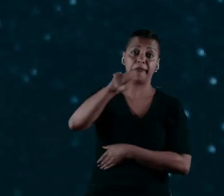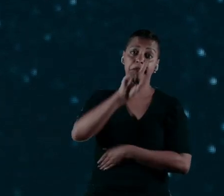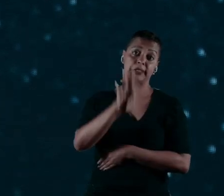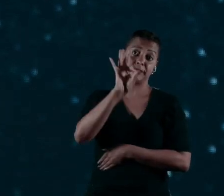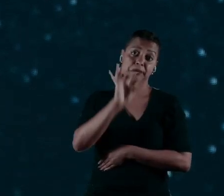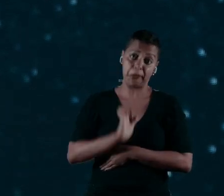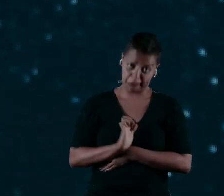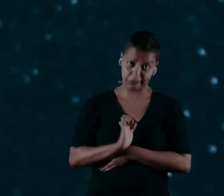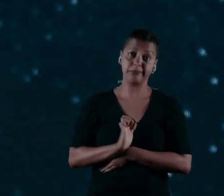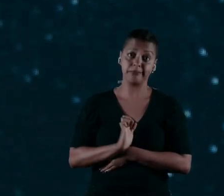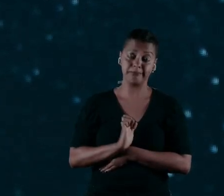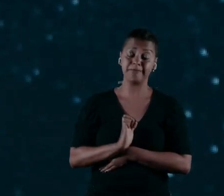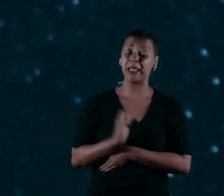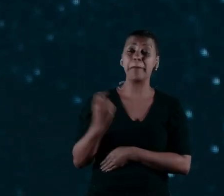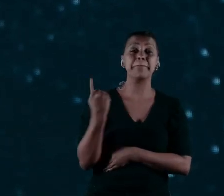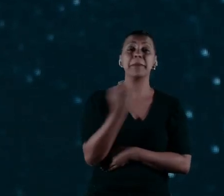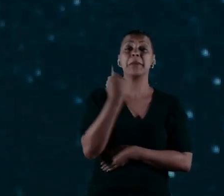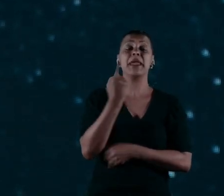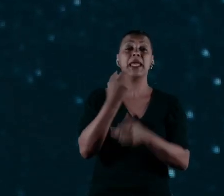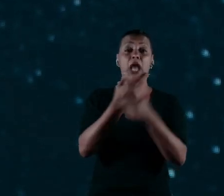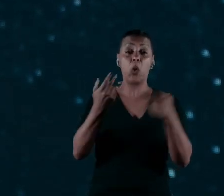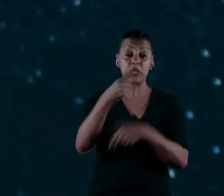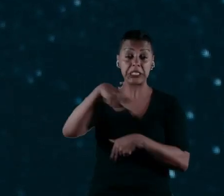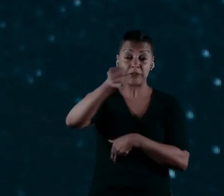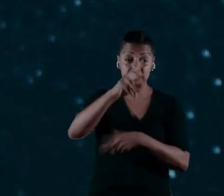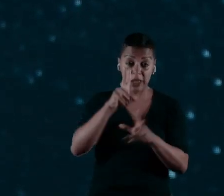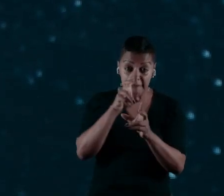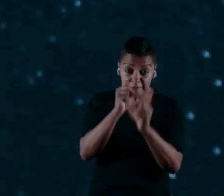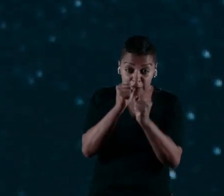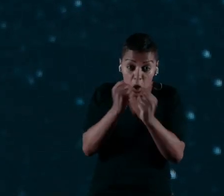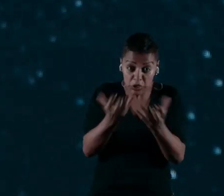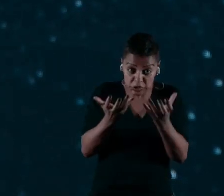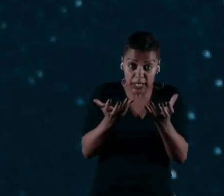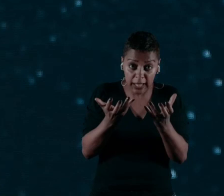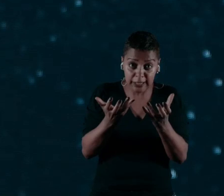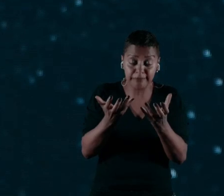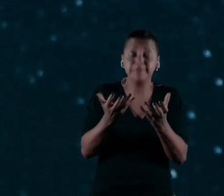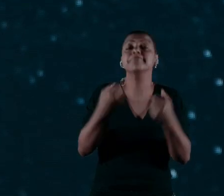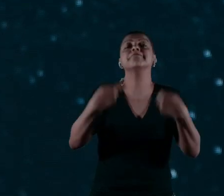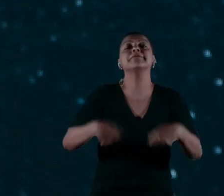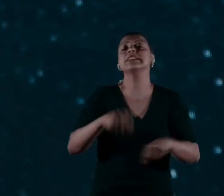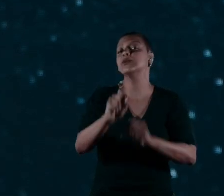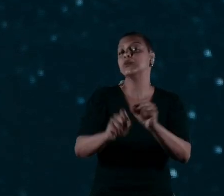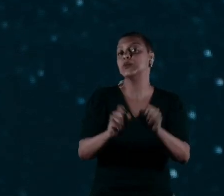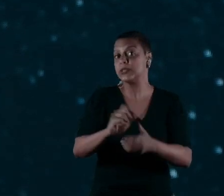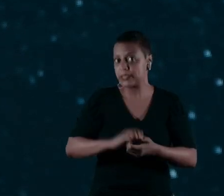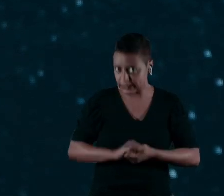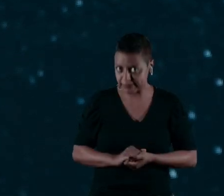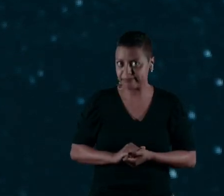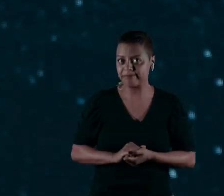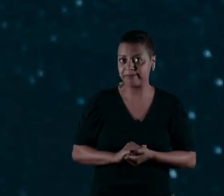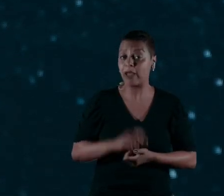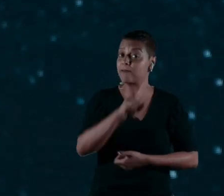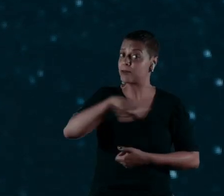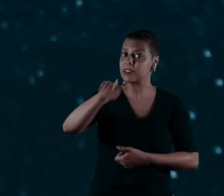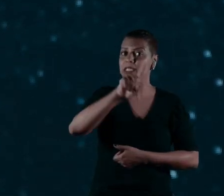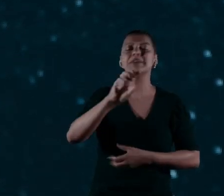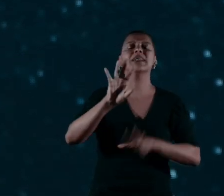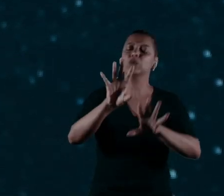E a primeira atitude mental de quem quer ser forte é abraçar a